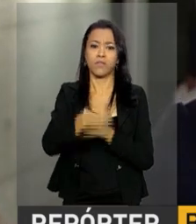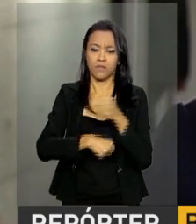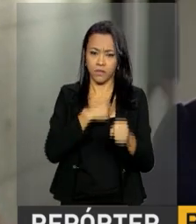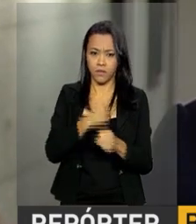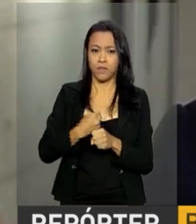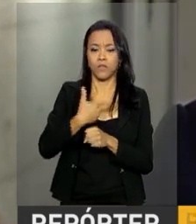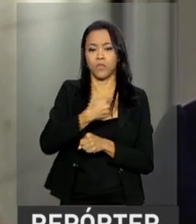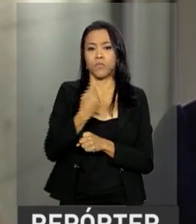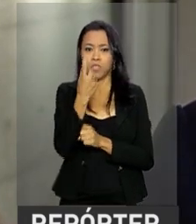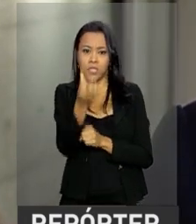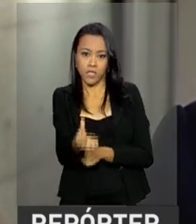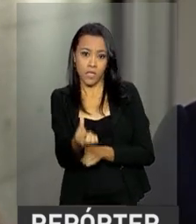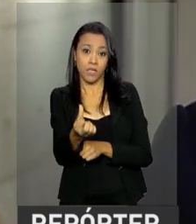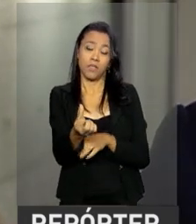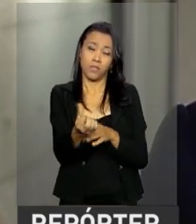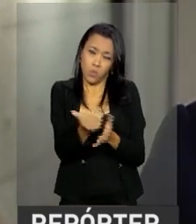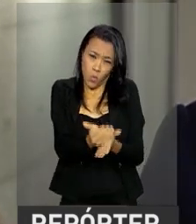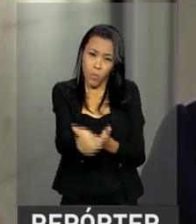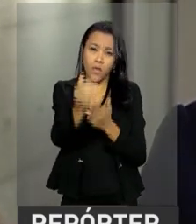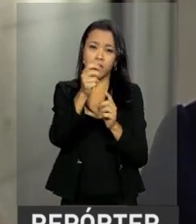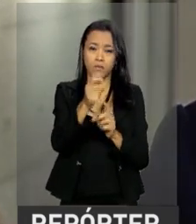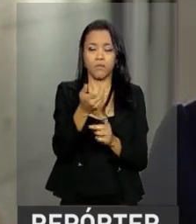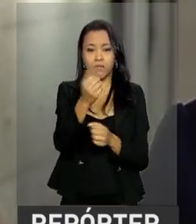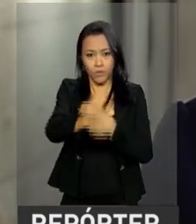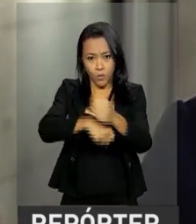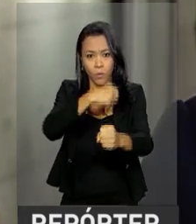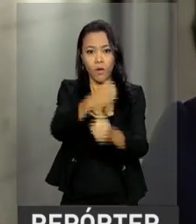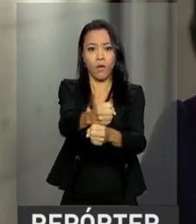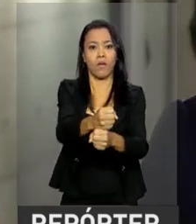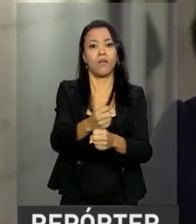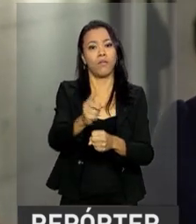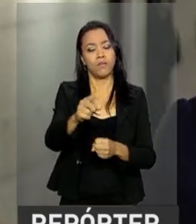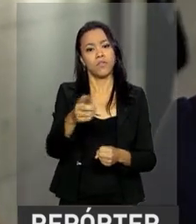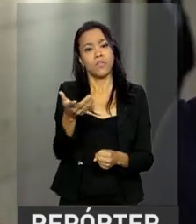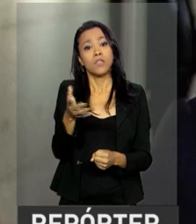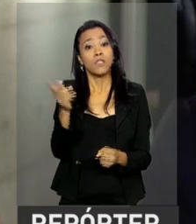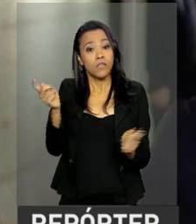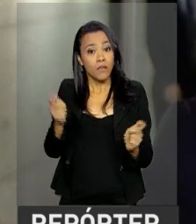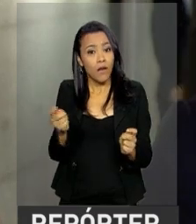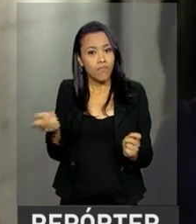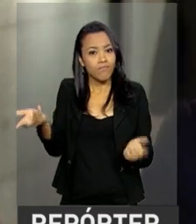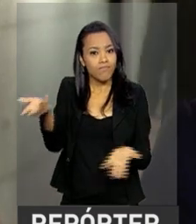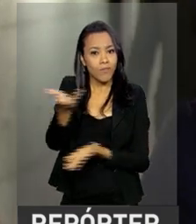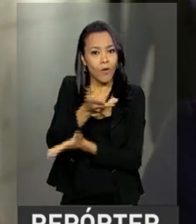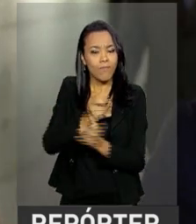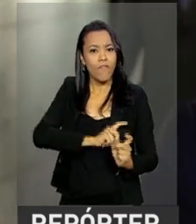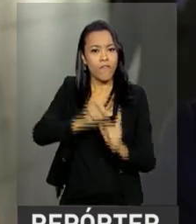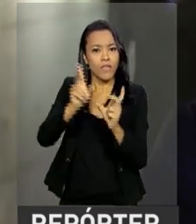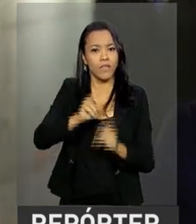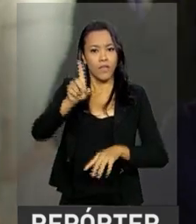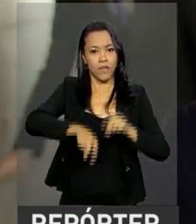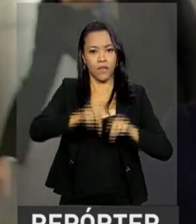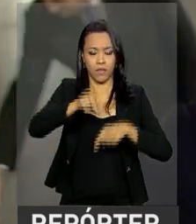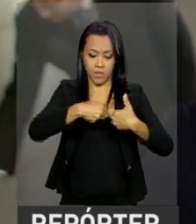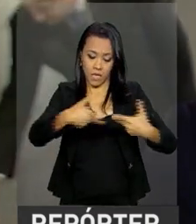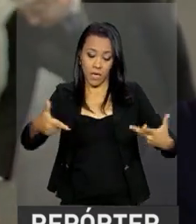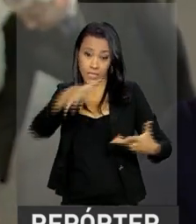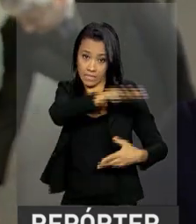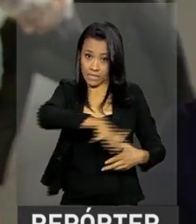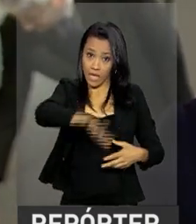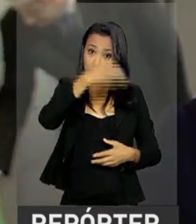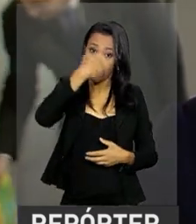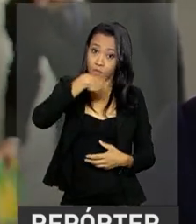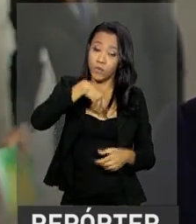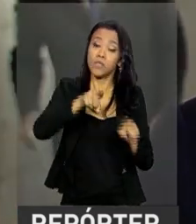e na até meados de 2017 o Brasil já tem condições não só de aumentar sua parte de de exportação da parte de frutas Mas também de